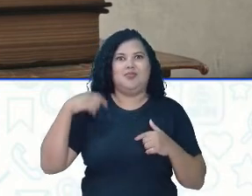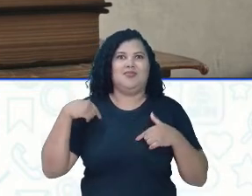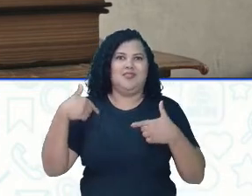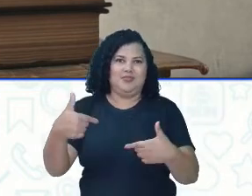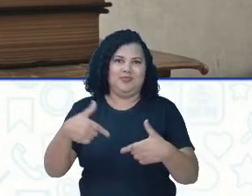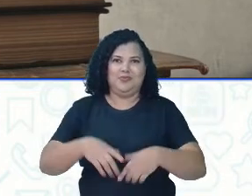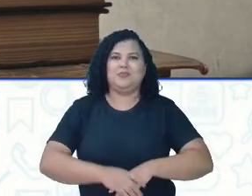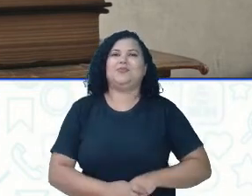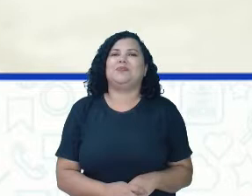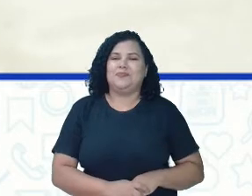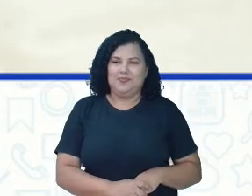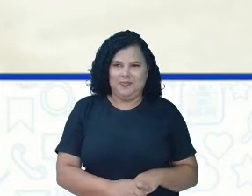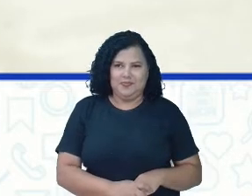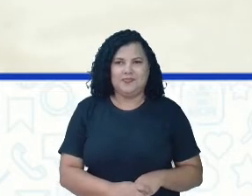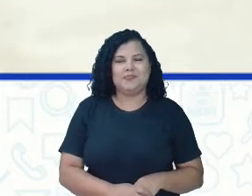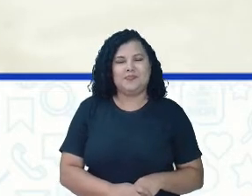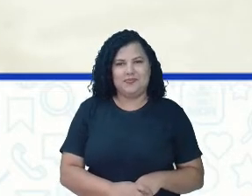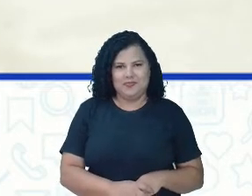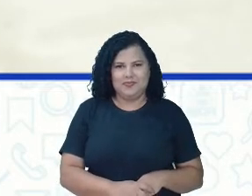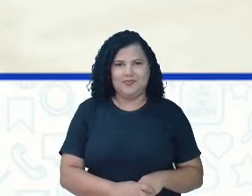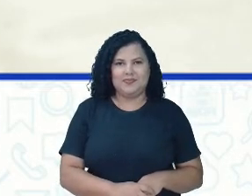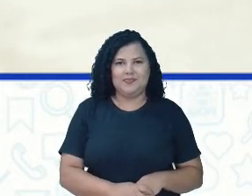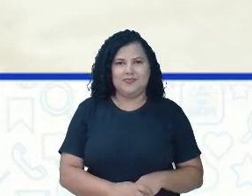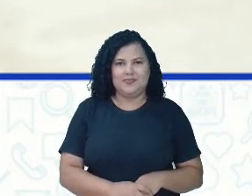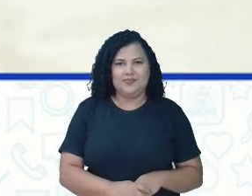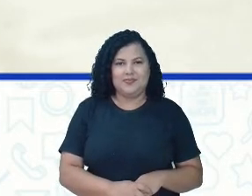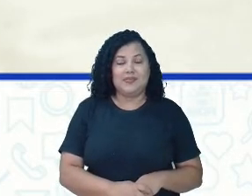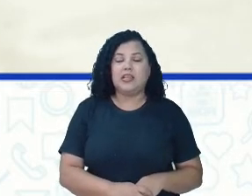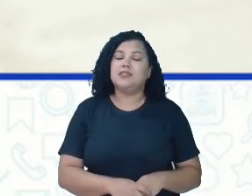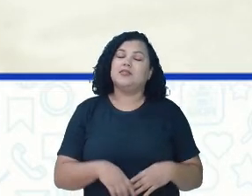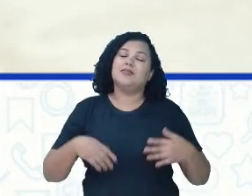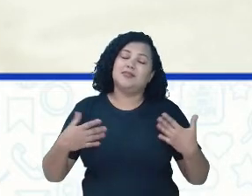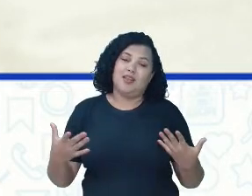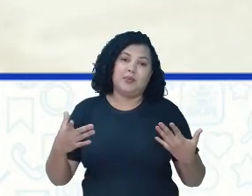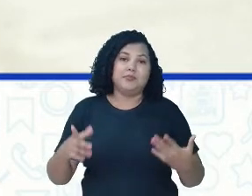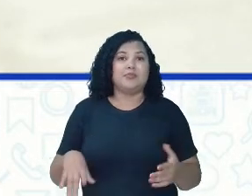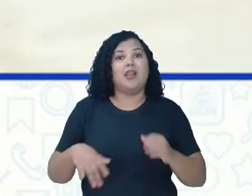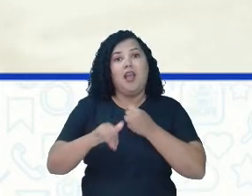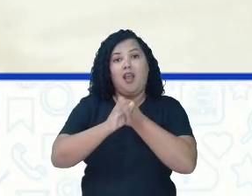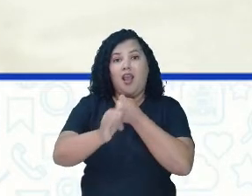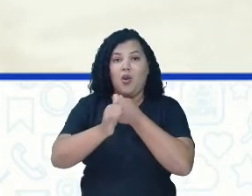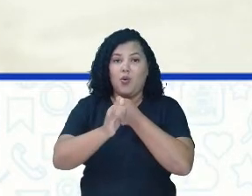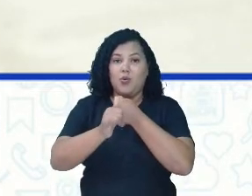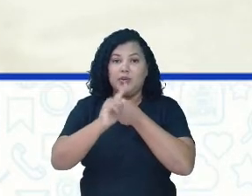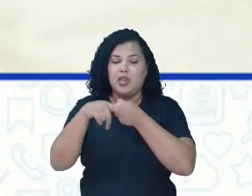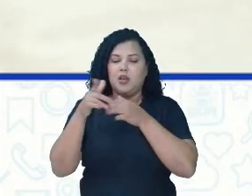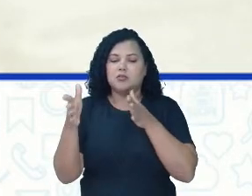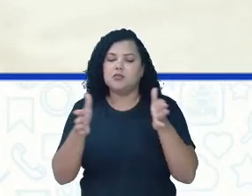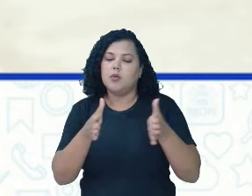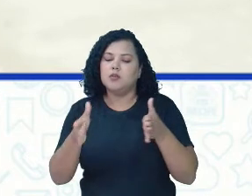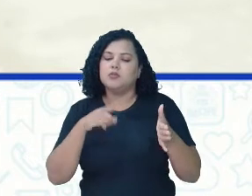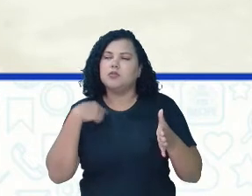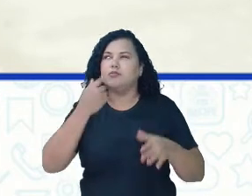ação rápida, a preocupação em recuperar. De toda forma, a crônica é este espaço que serve para